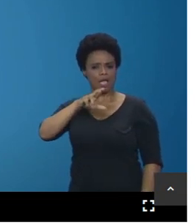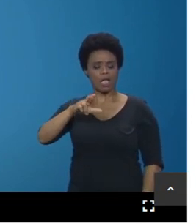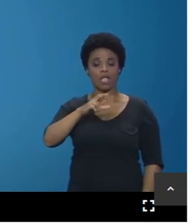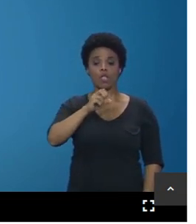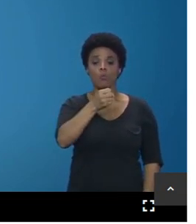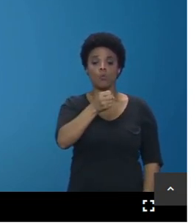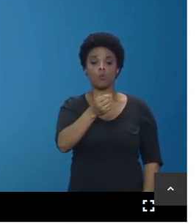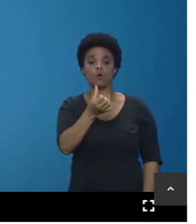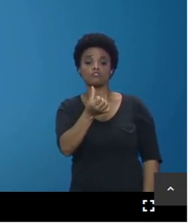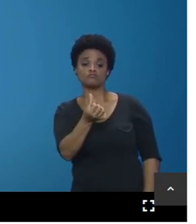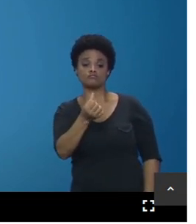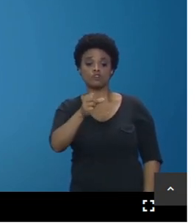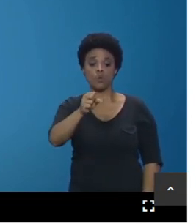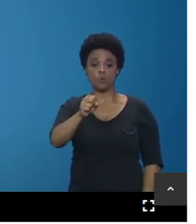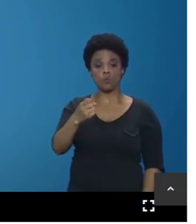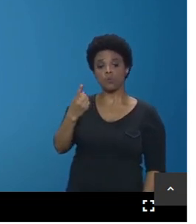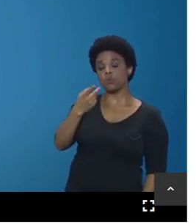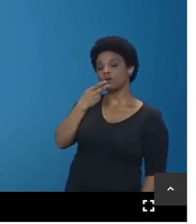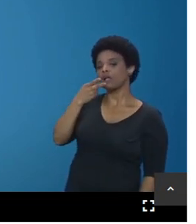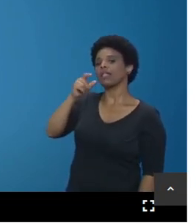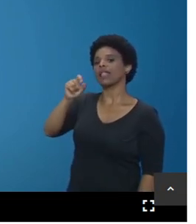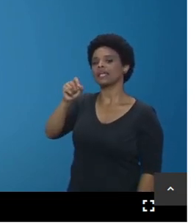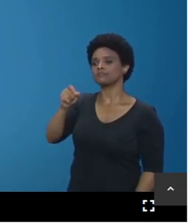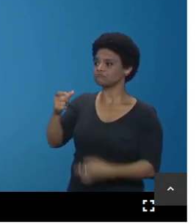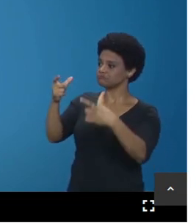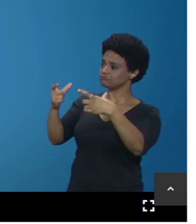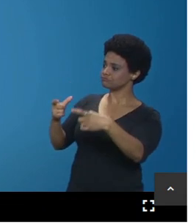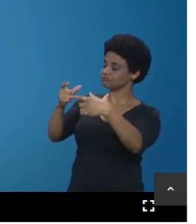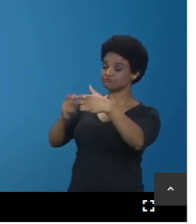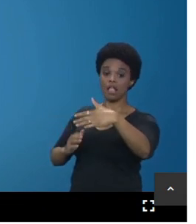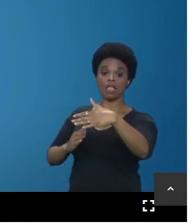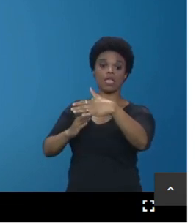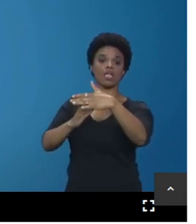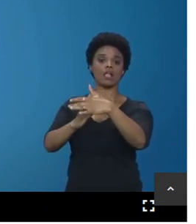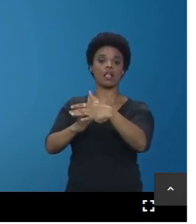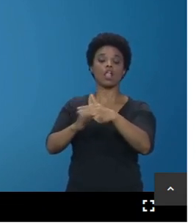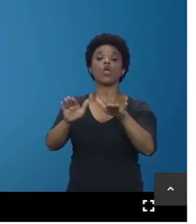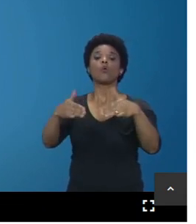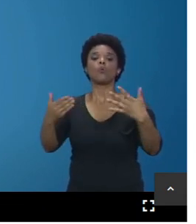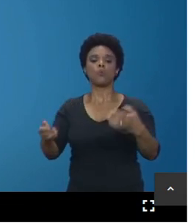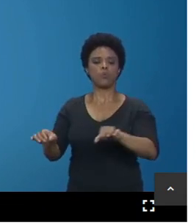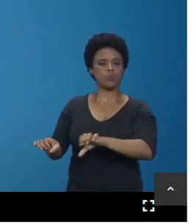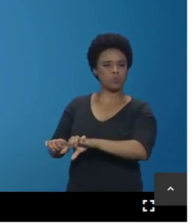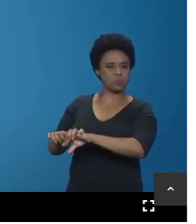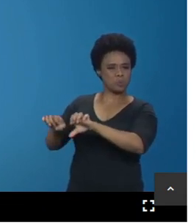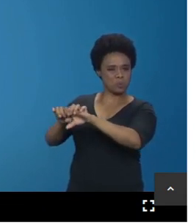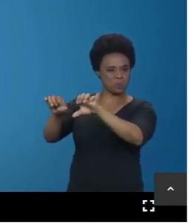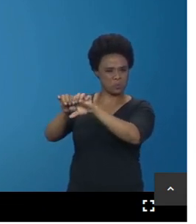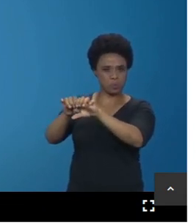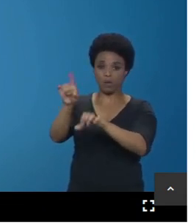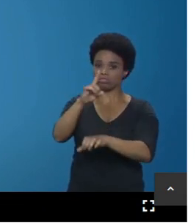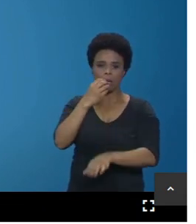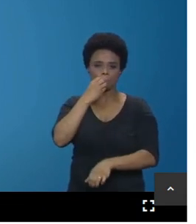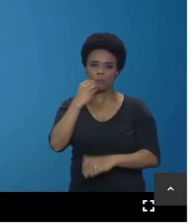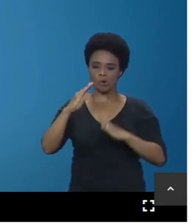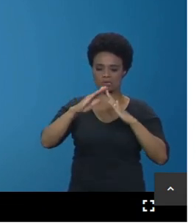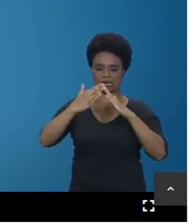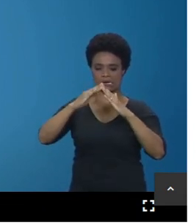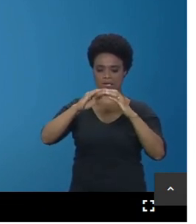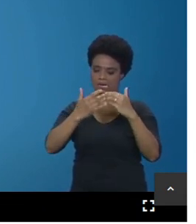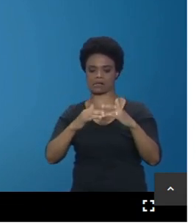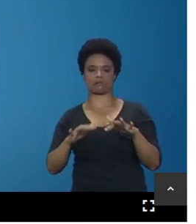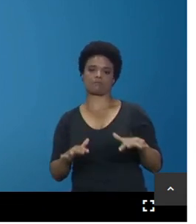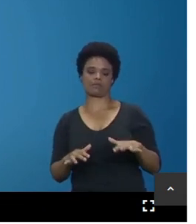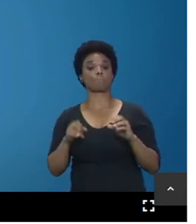8681 determina os estados limites de uma obra, ou seja, quando a estrutura apresenta desempenho inadequado à construção.